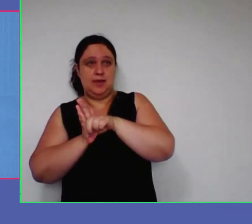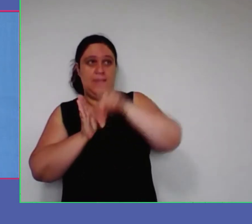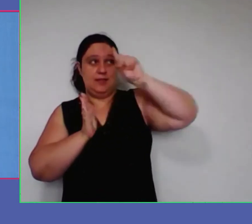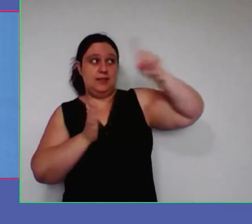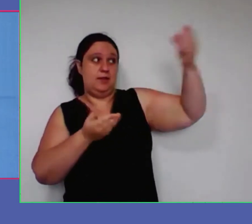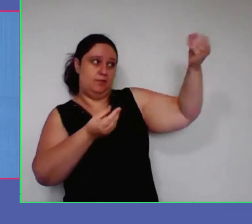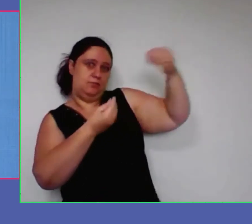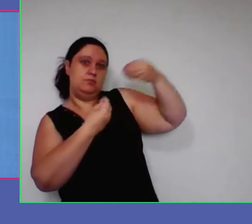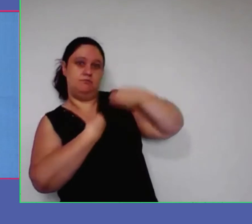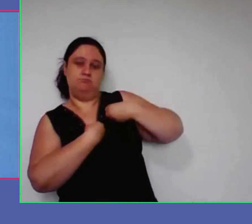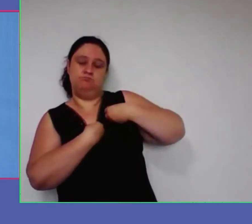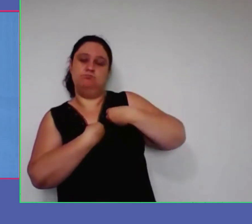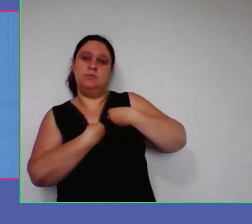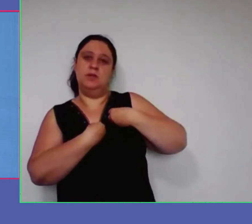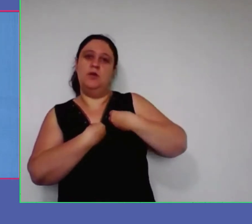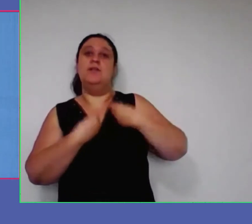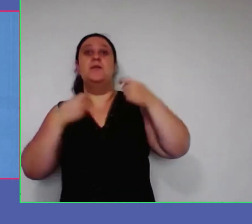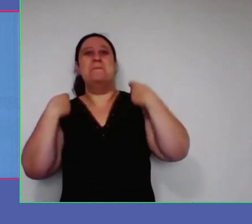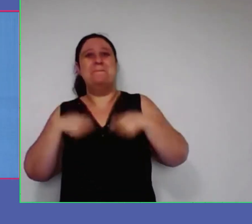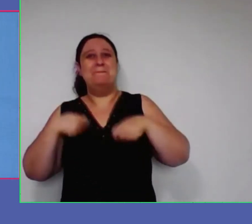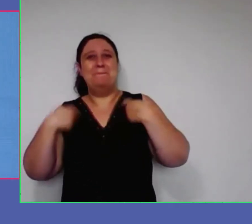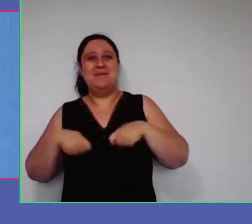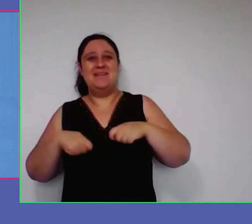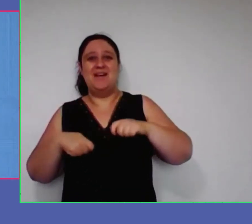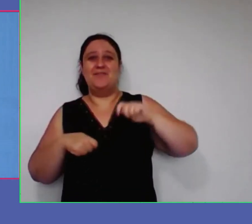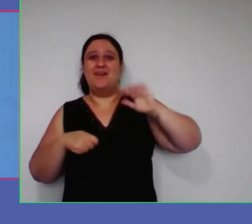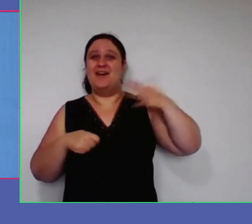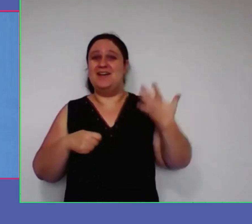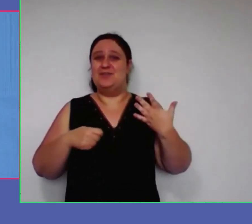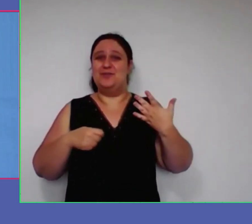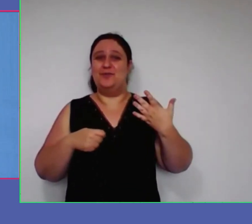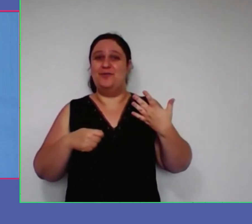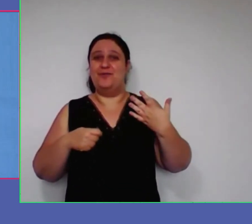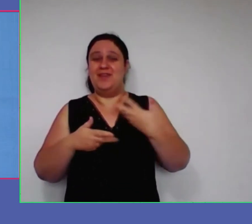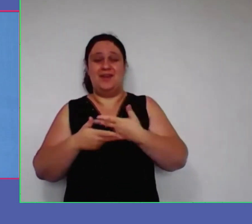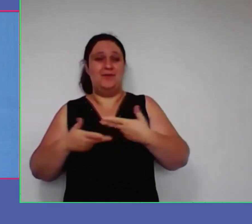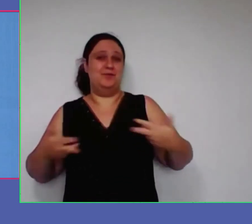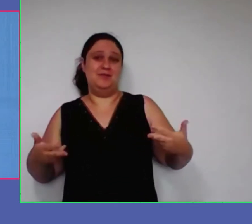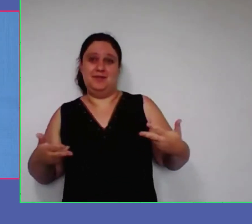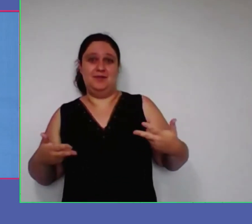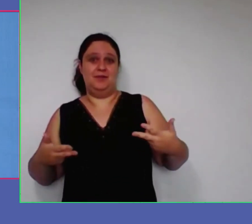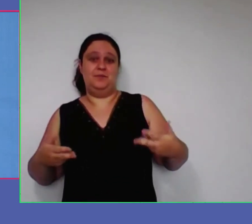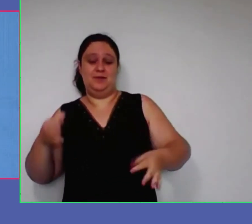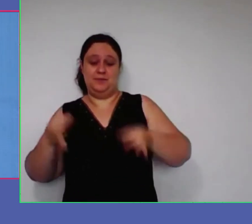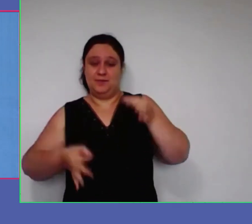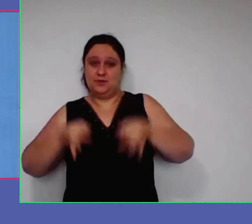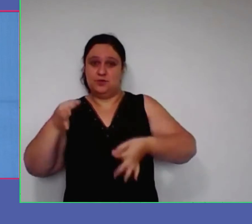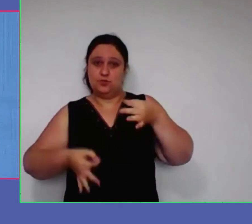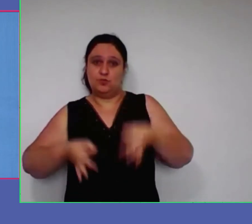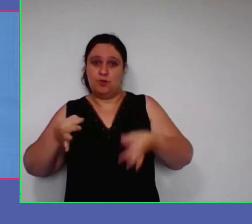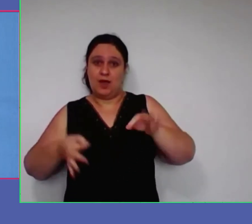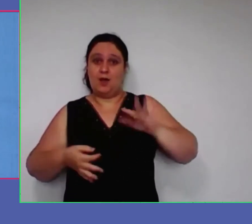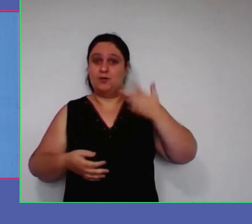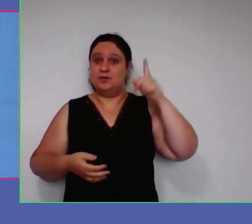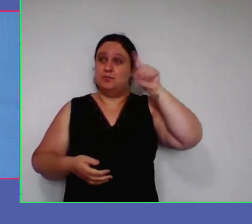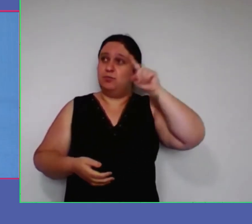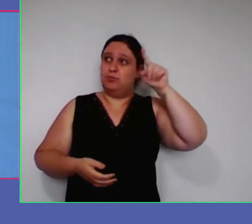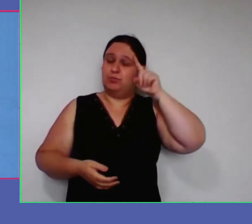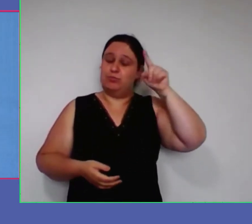precisaram resolver muitas situações para julgar a situação do dia a dia do povo. Então